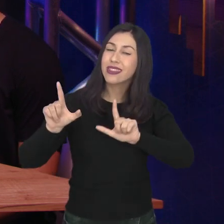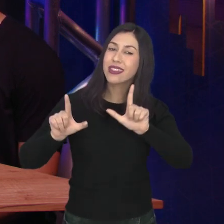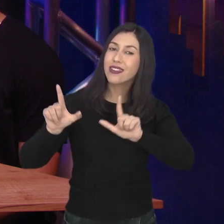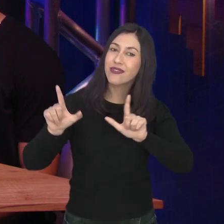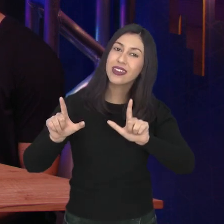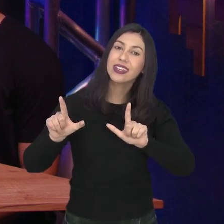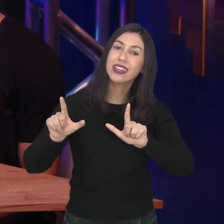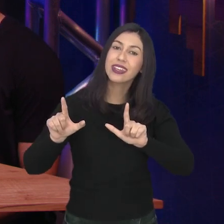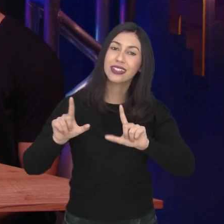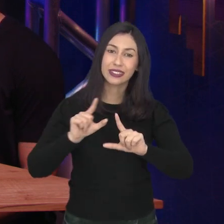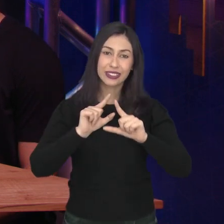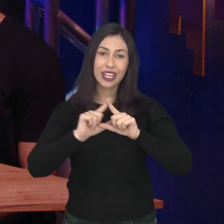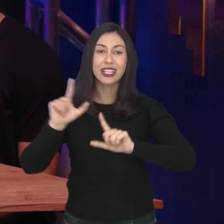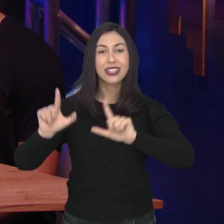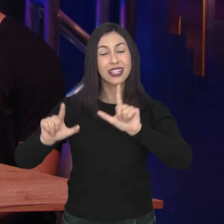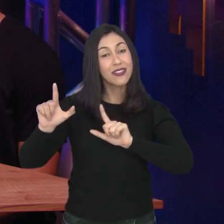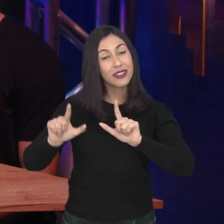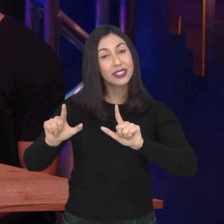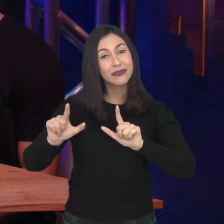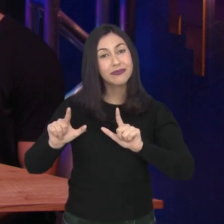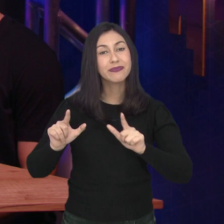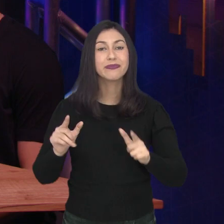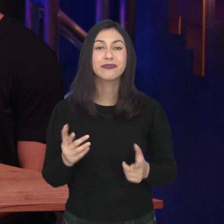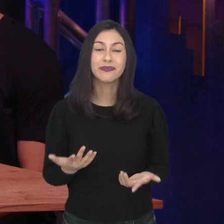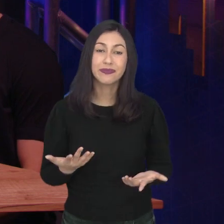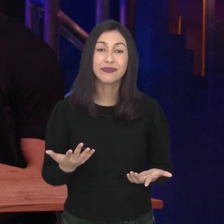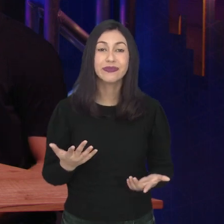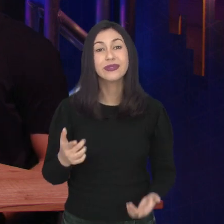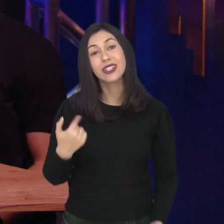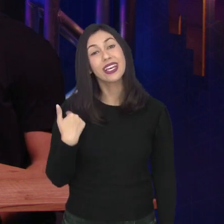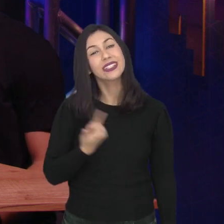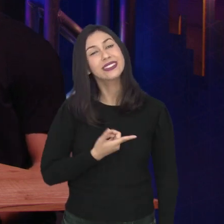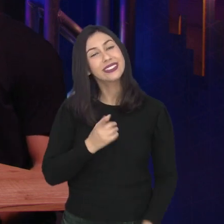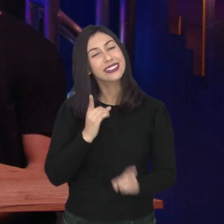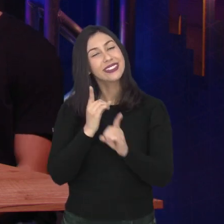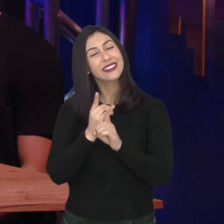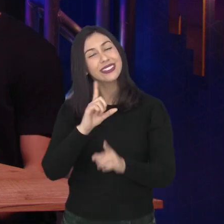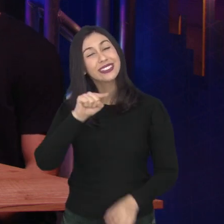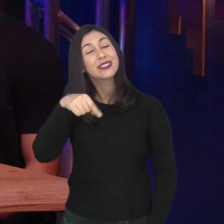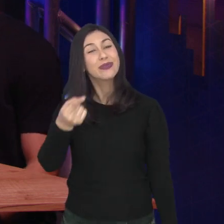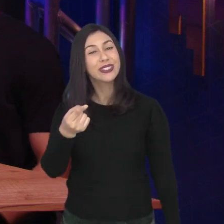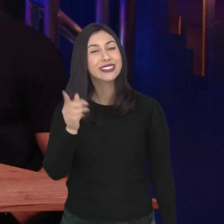Câmara também, São José dos Campos, canal 12.3 aberto. É isso aí, a gente vê vocês no